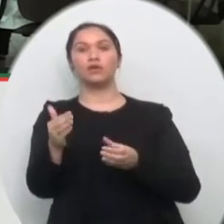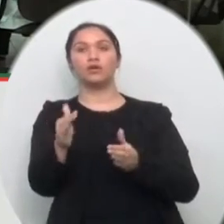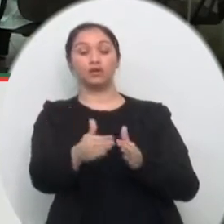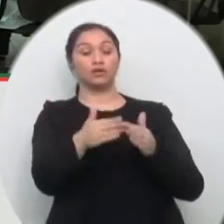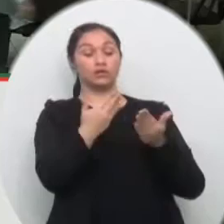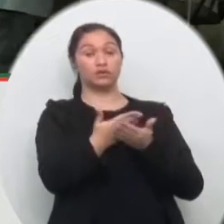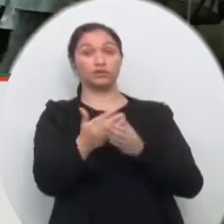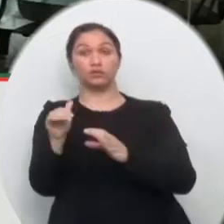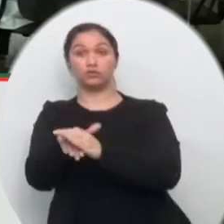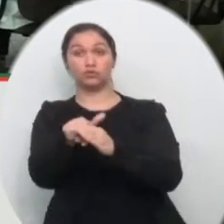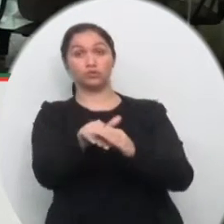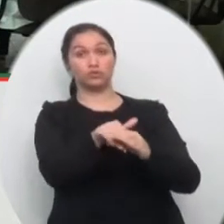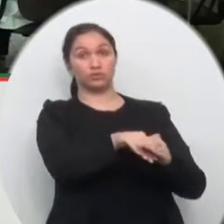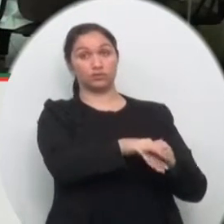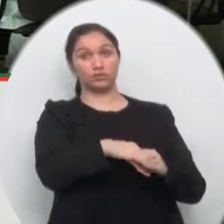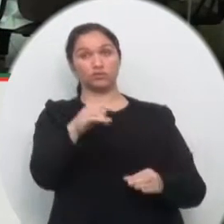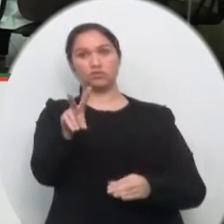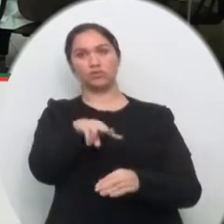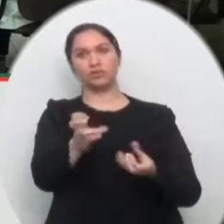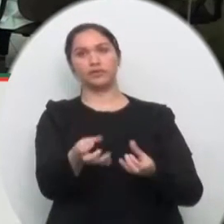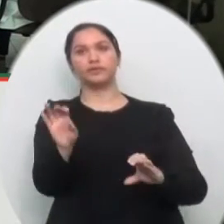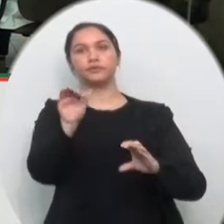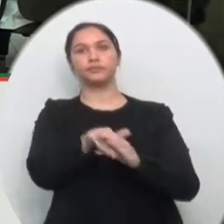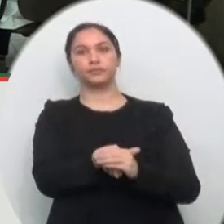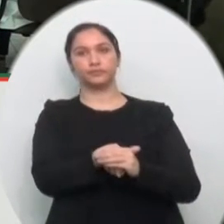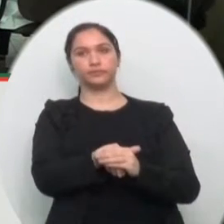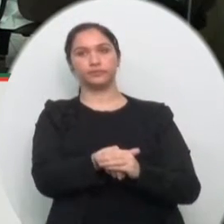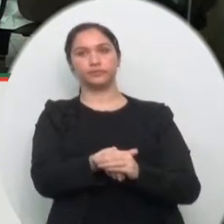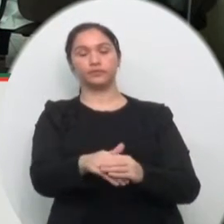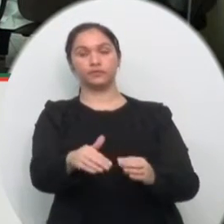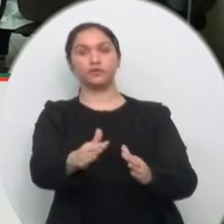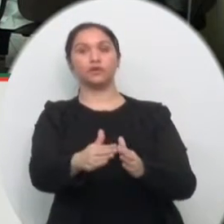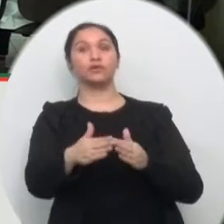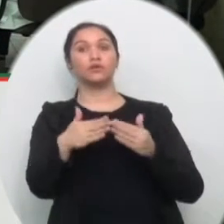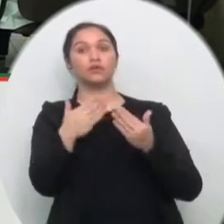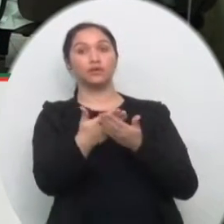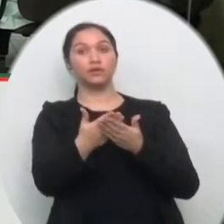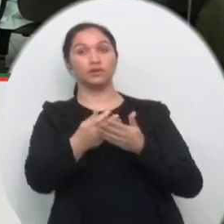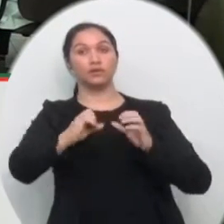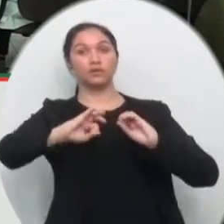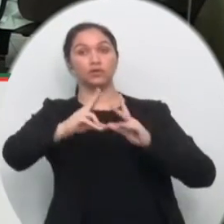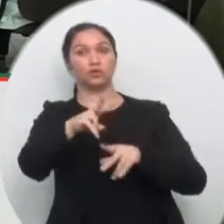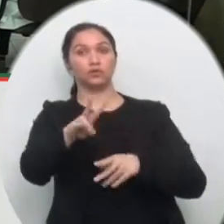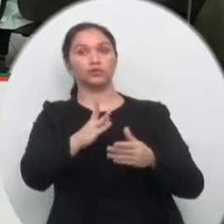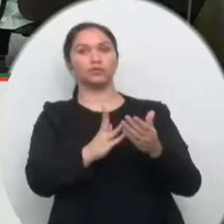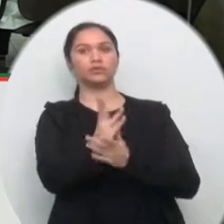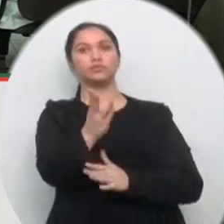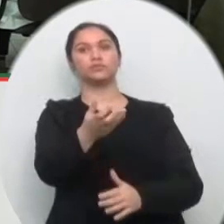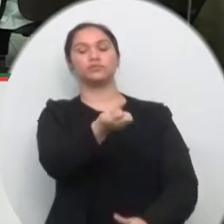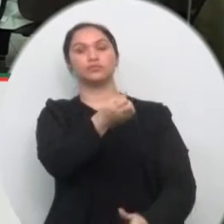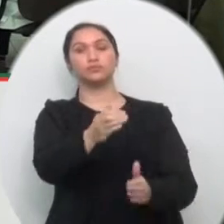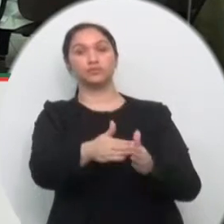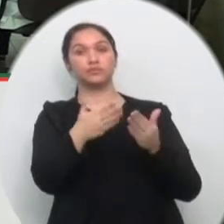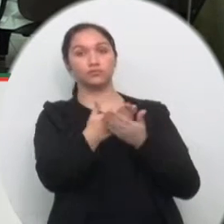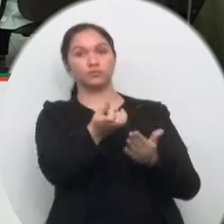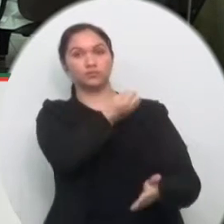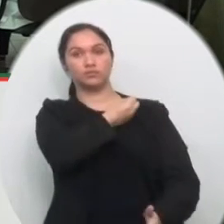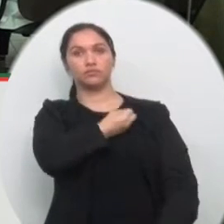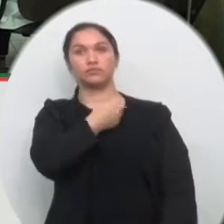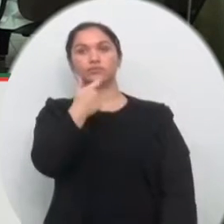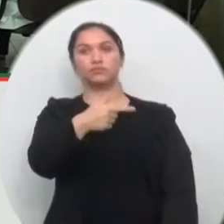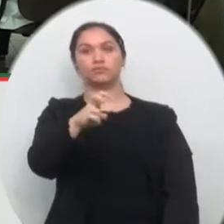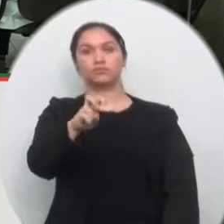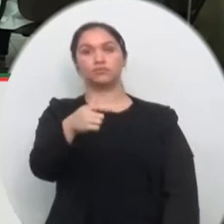está em votação. Os contrários se manifestem. Aprovado por unanimidade. Requerimento número